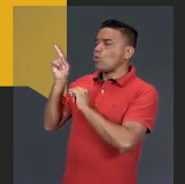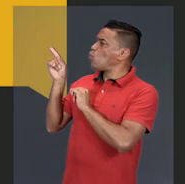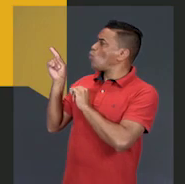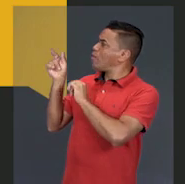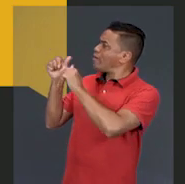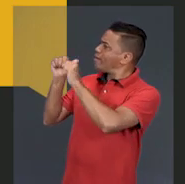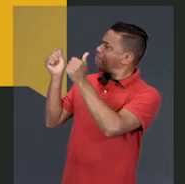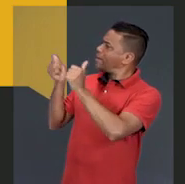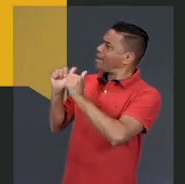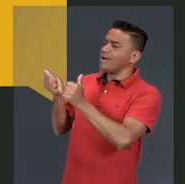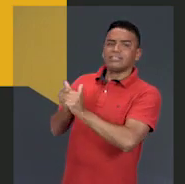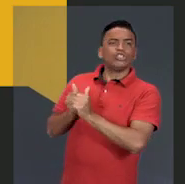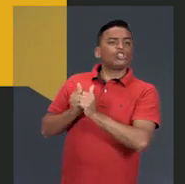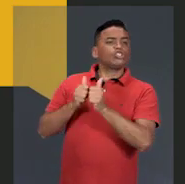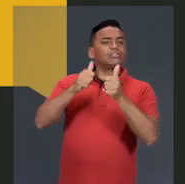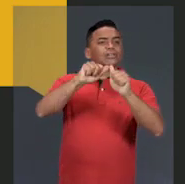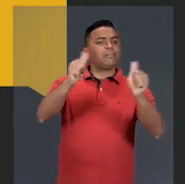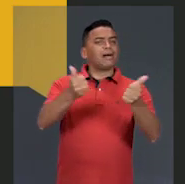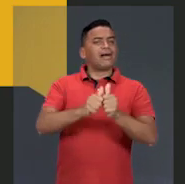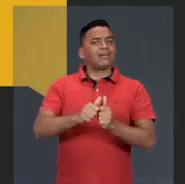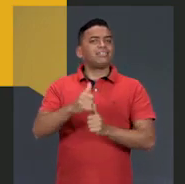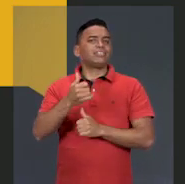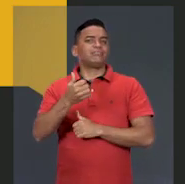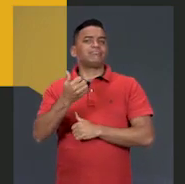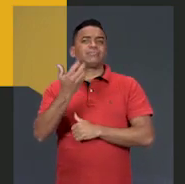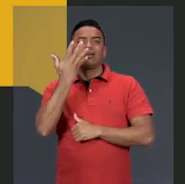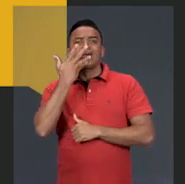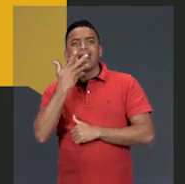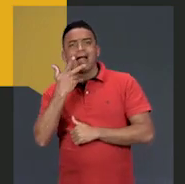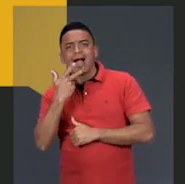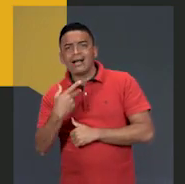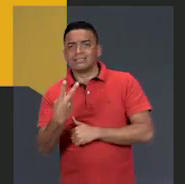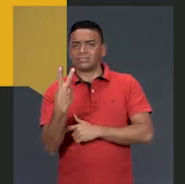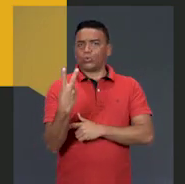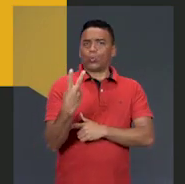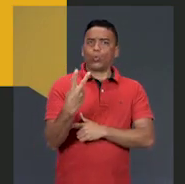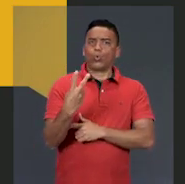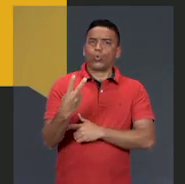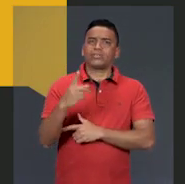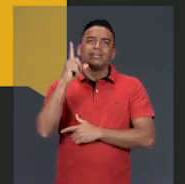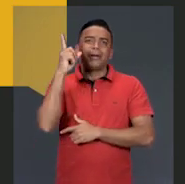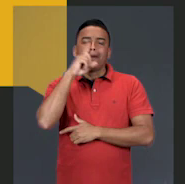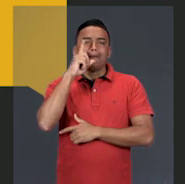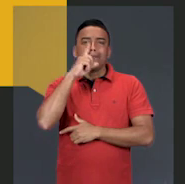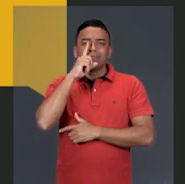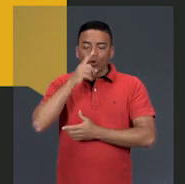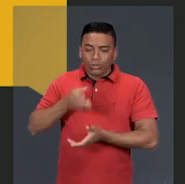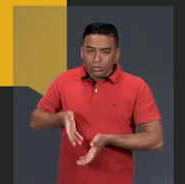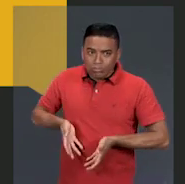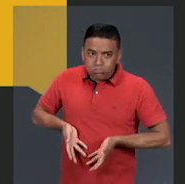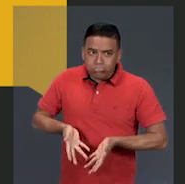gente vê uma imagem com crianças rolando um donut, né? Rolando